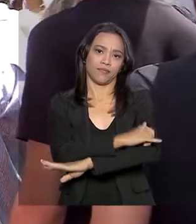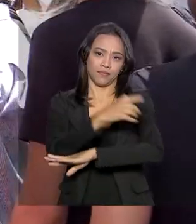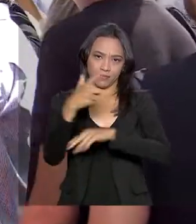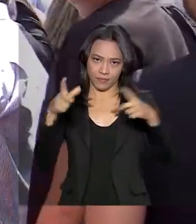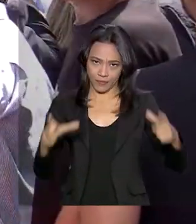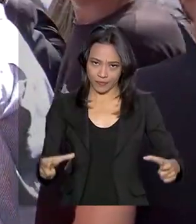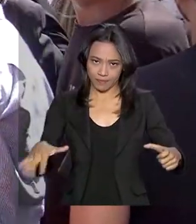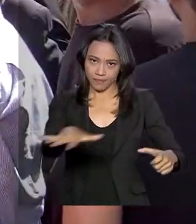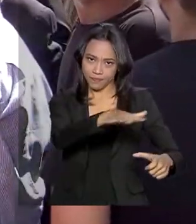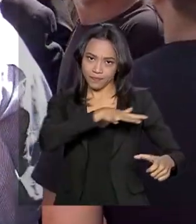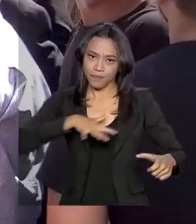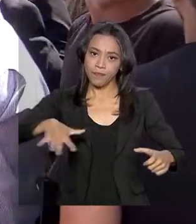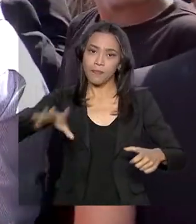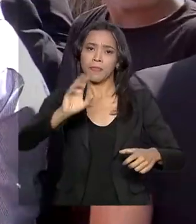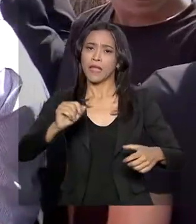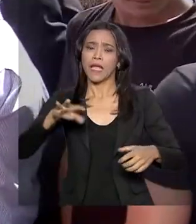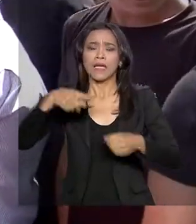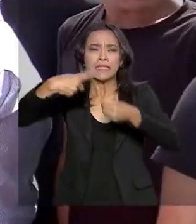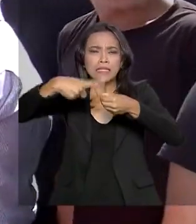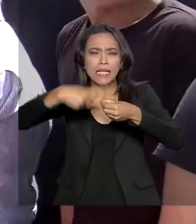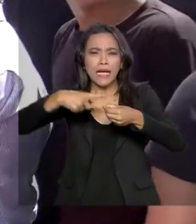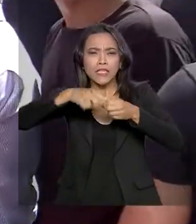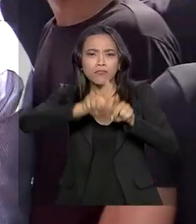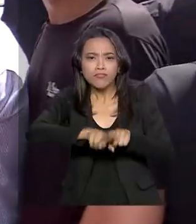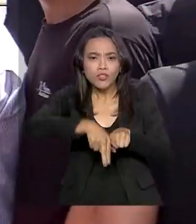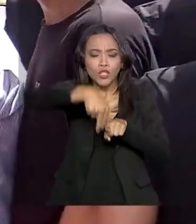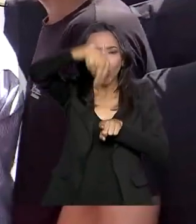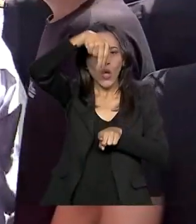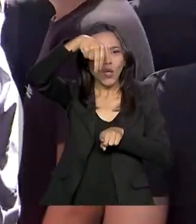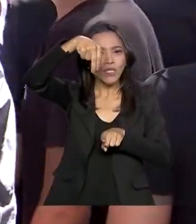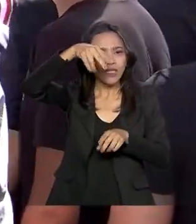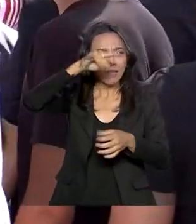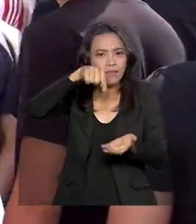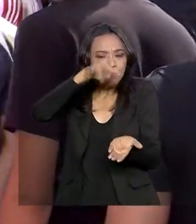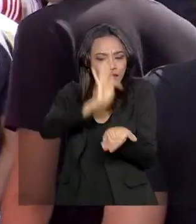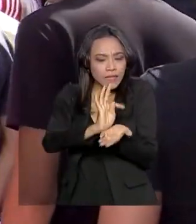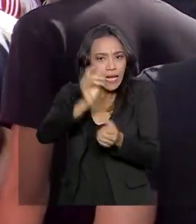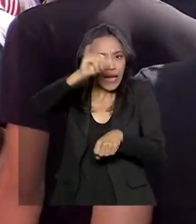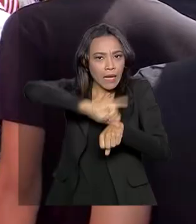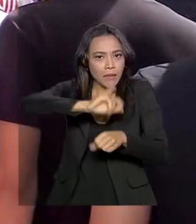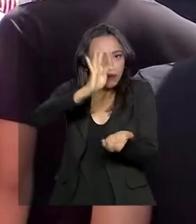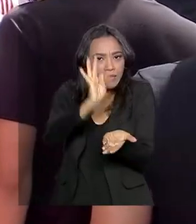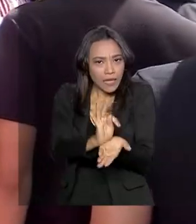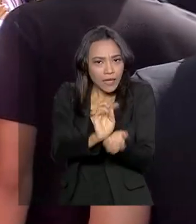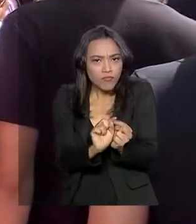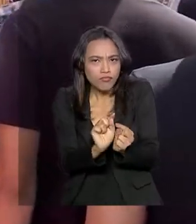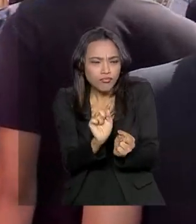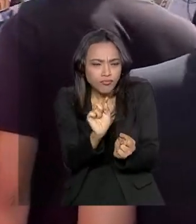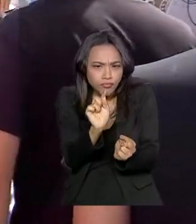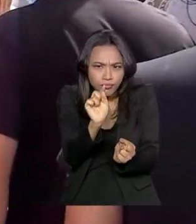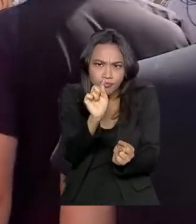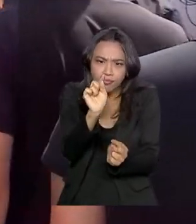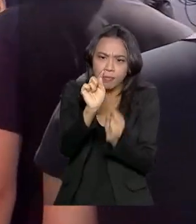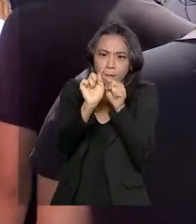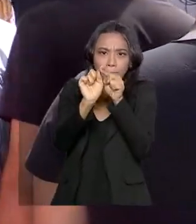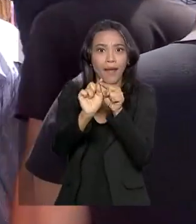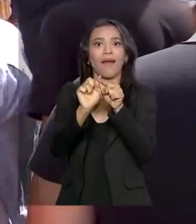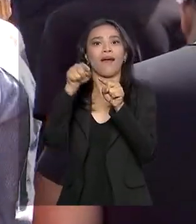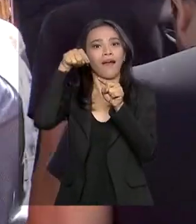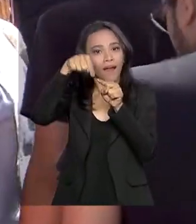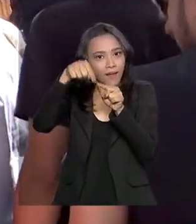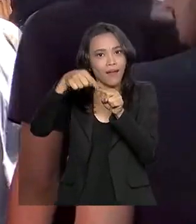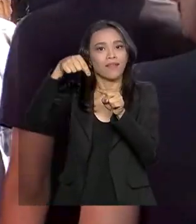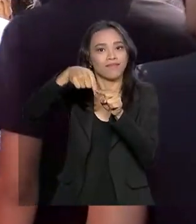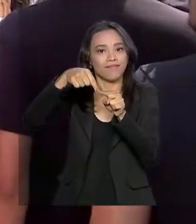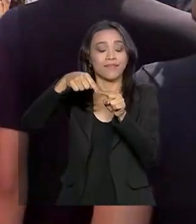Parnaíba fica no extremo norte do Piauí. Nós estamos a mais ou menos 340 quilômetros da capital